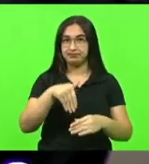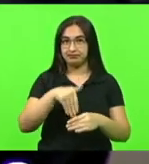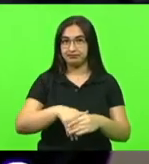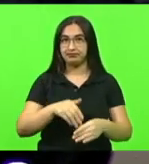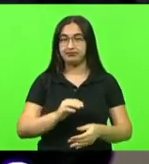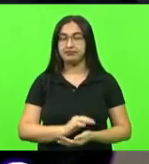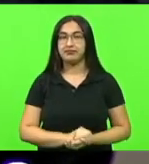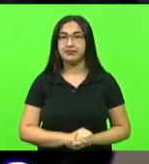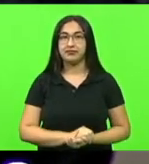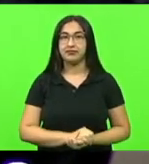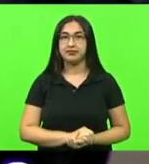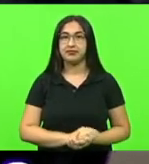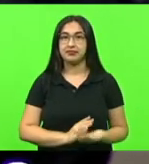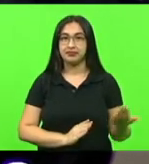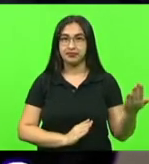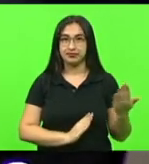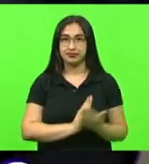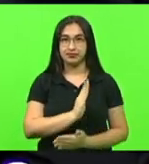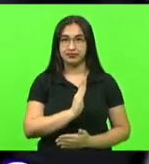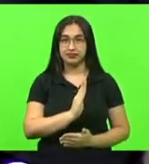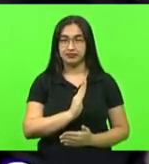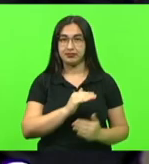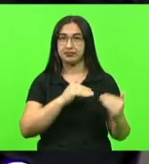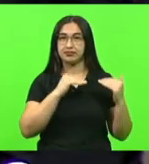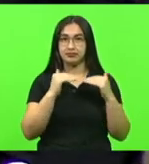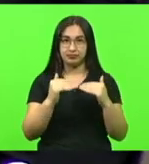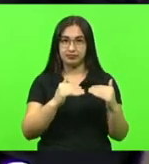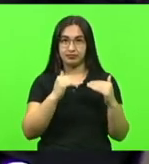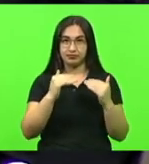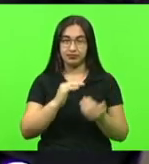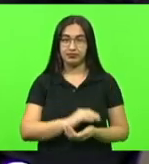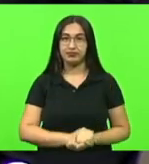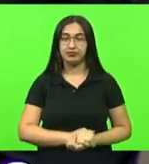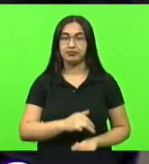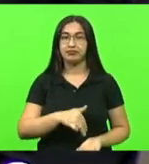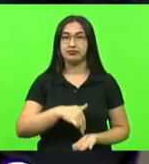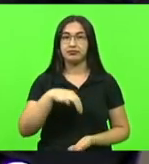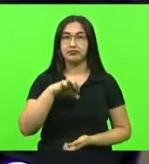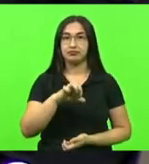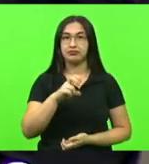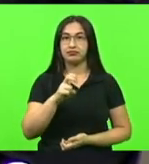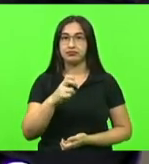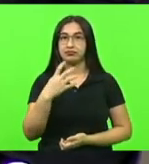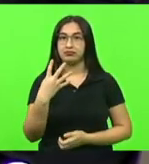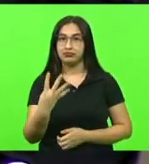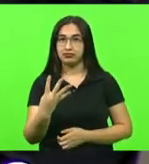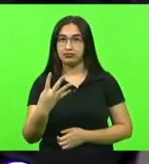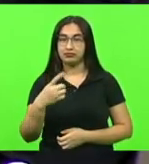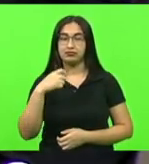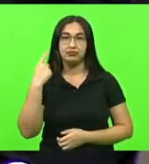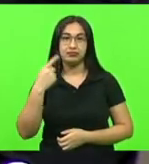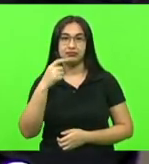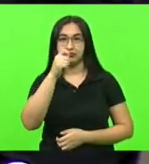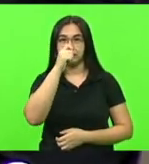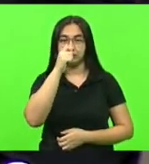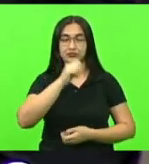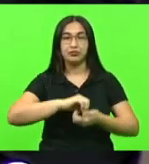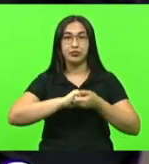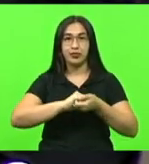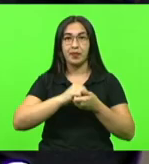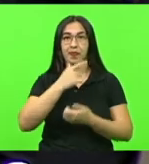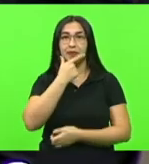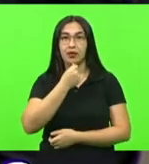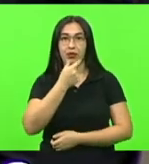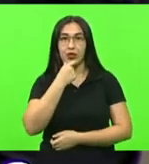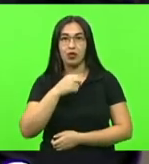que aprovam permaneçam como se encontram. Aprovado por unanimidade. Moção 954, autor deputado João Amin, cumprimentando o senhor